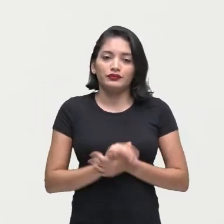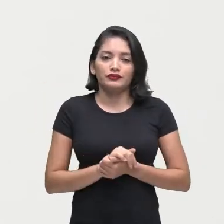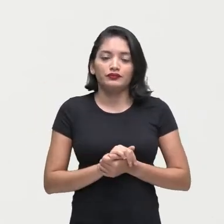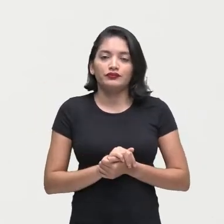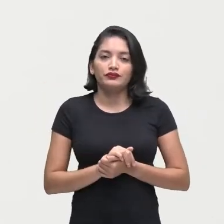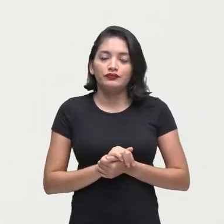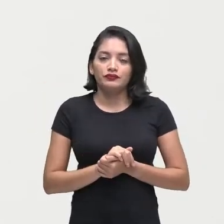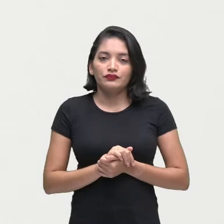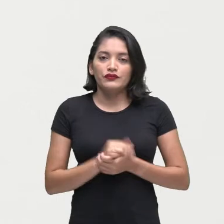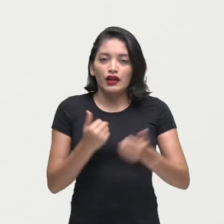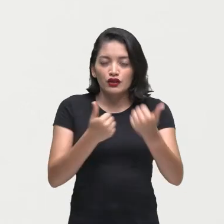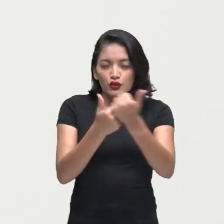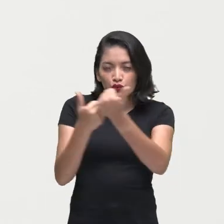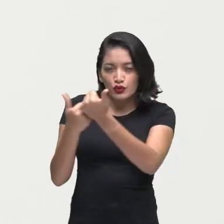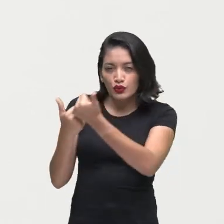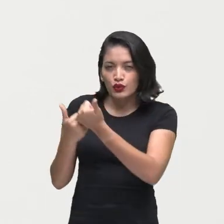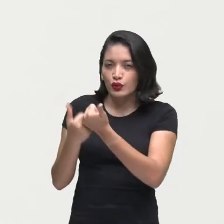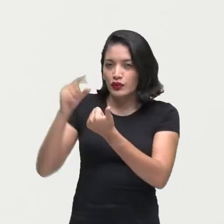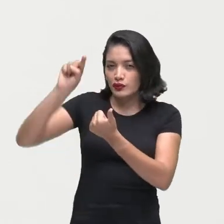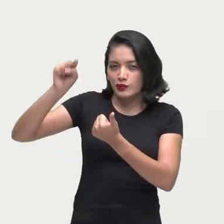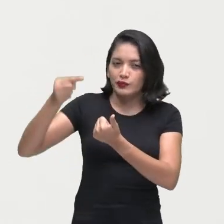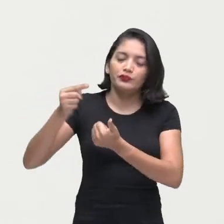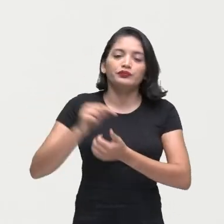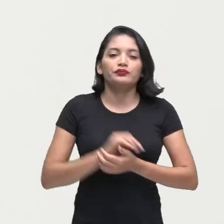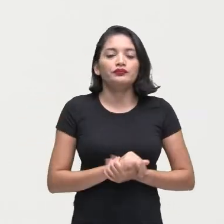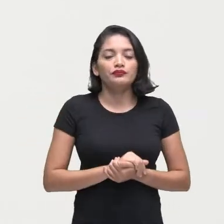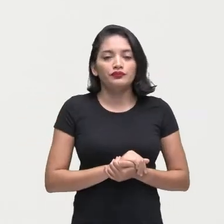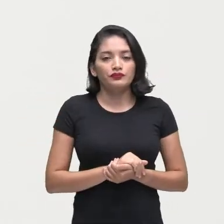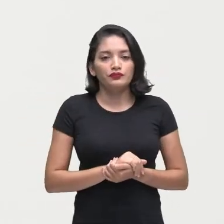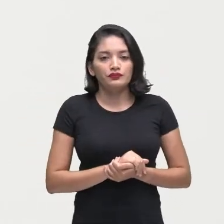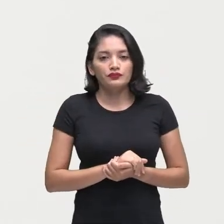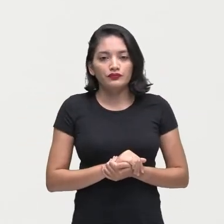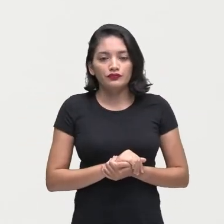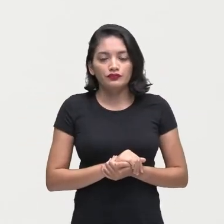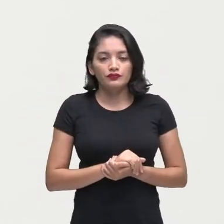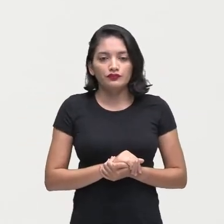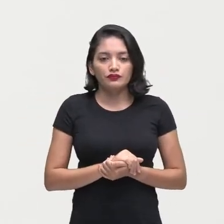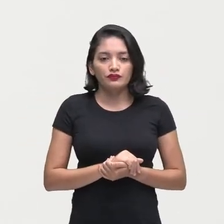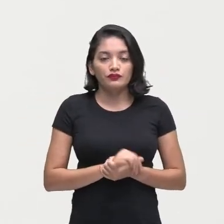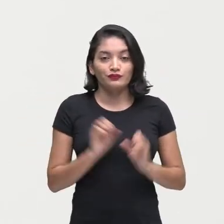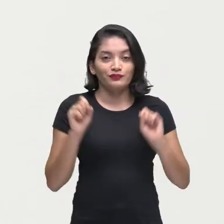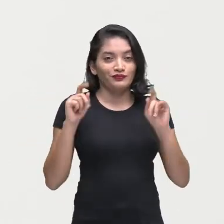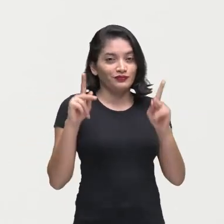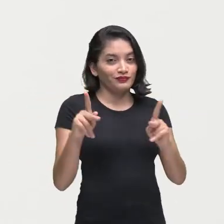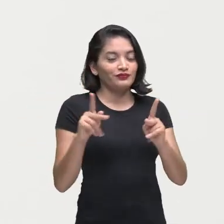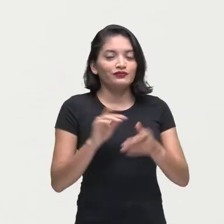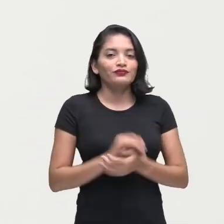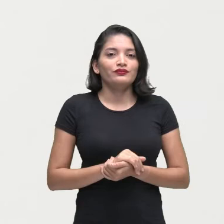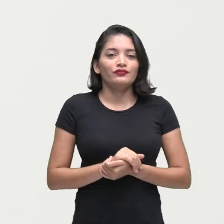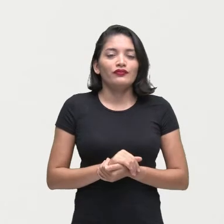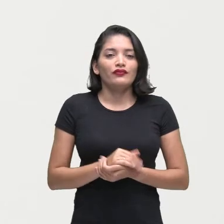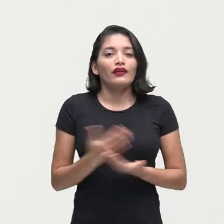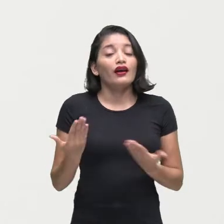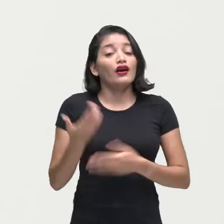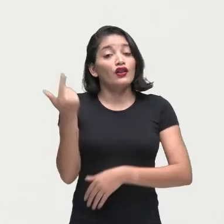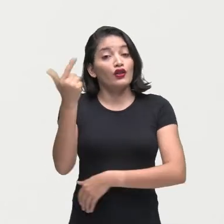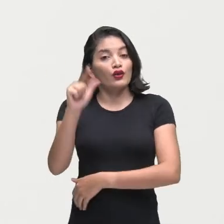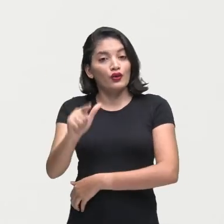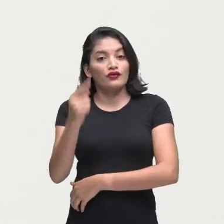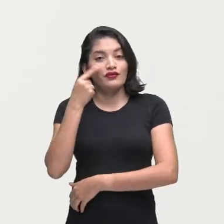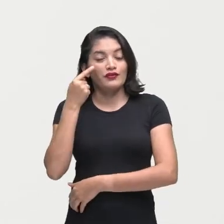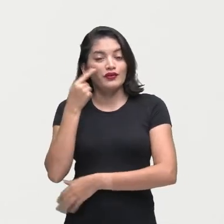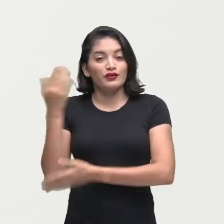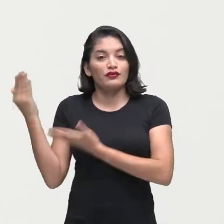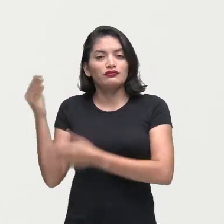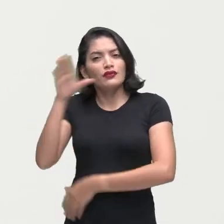sobrou da palavra ap RR wird der tudo bem então vamos repetir aqui comigo a sua